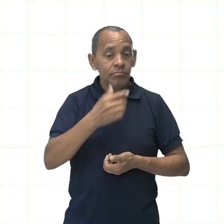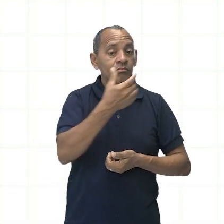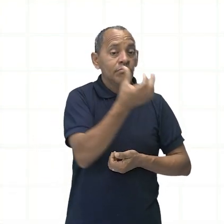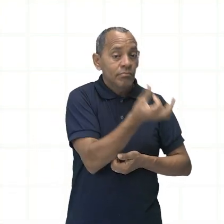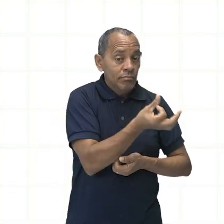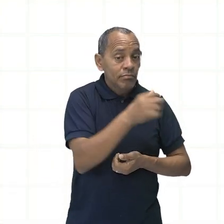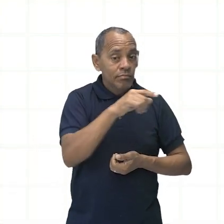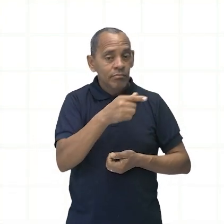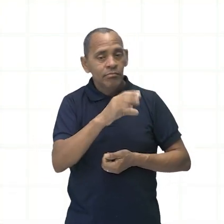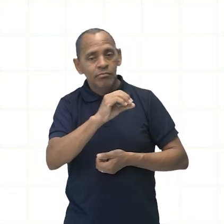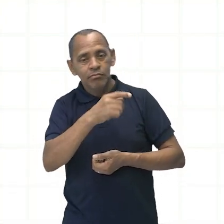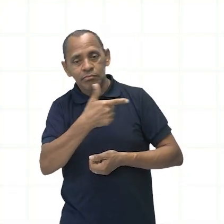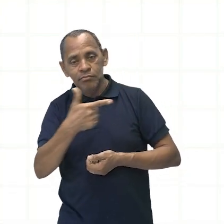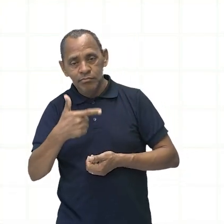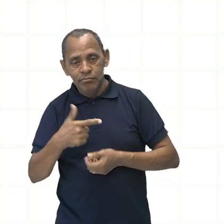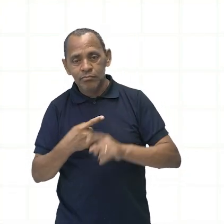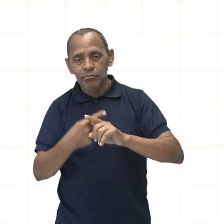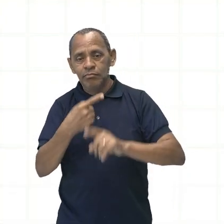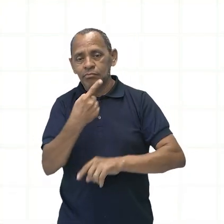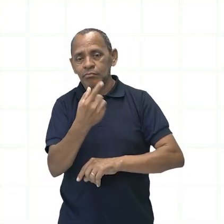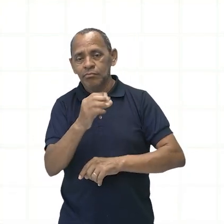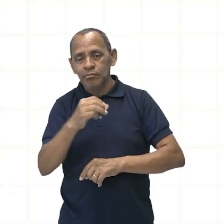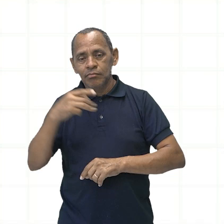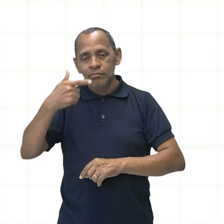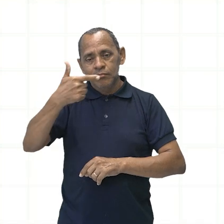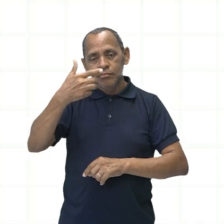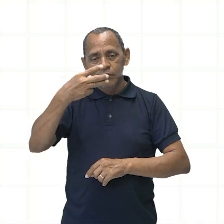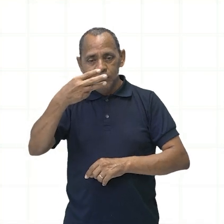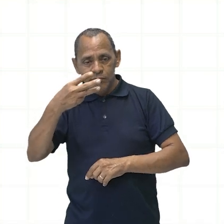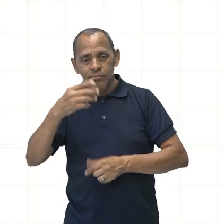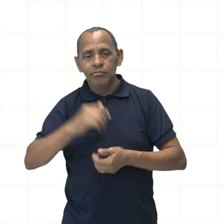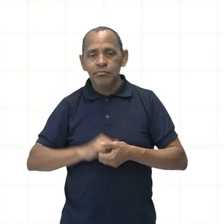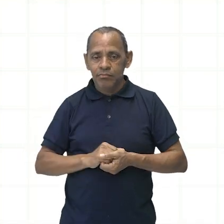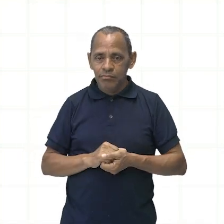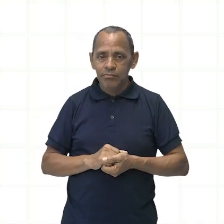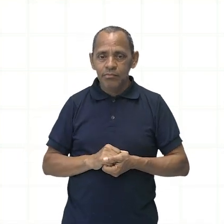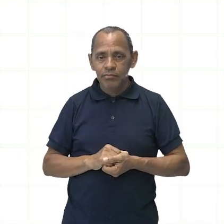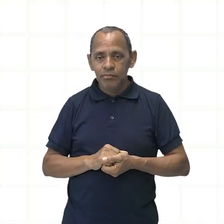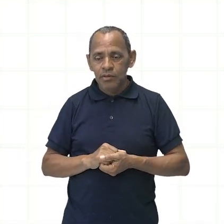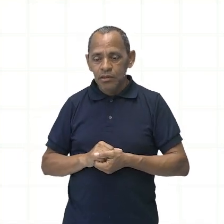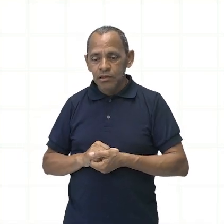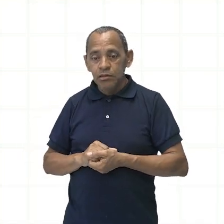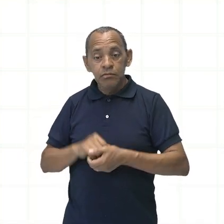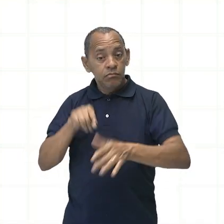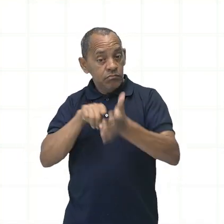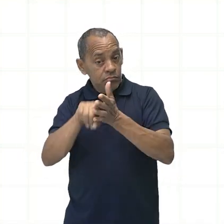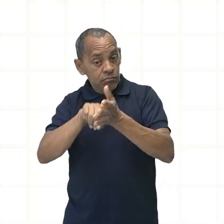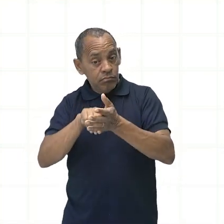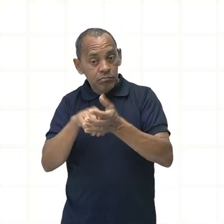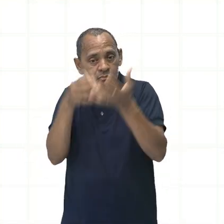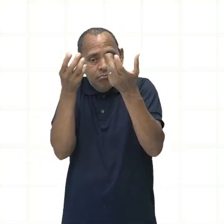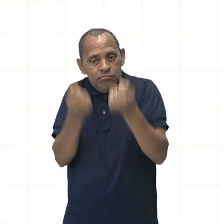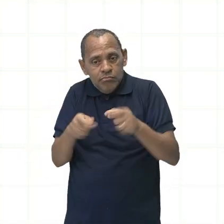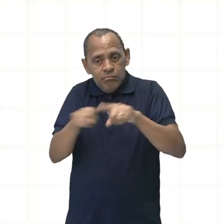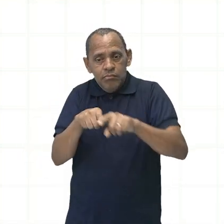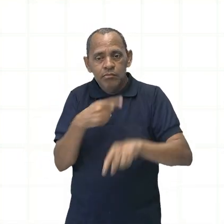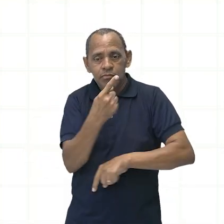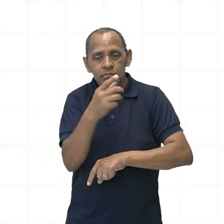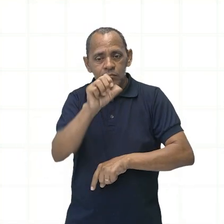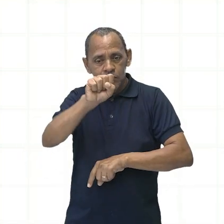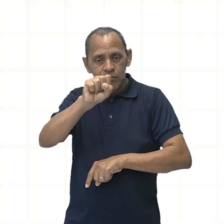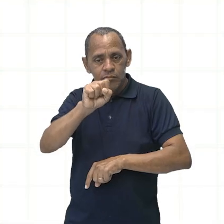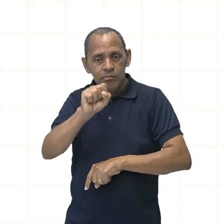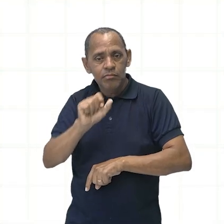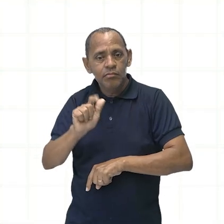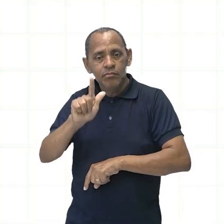6,022 vezes 10 a 23 delas. E que junta, se nós fôssemos pesar, vai ter o valor de 18 gramas, que é